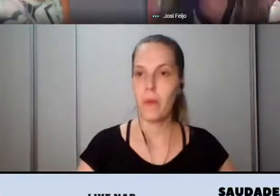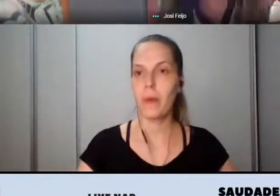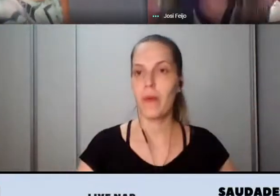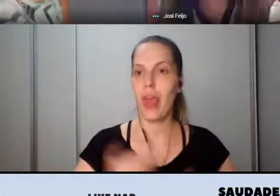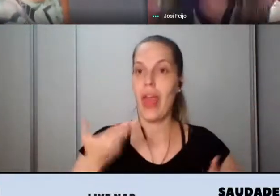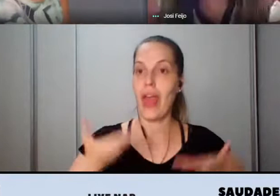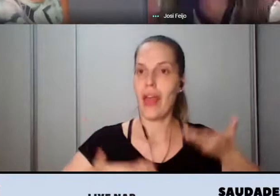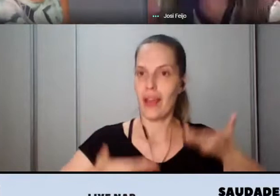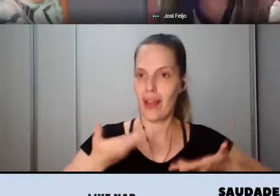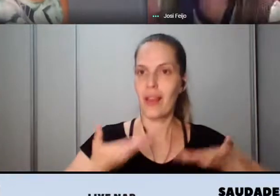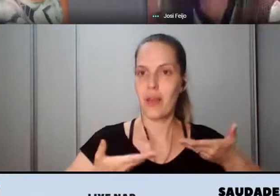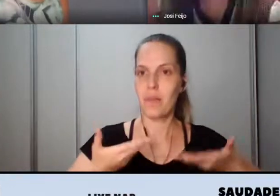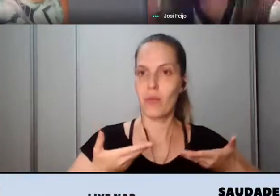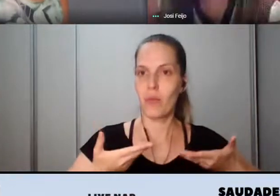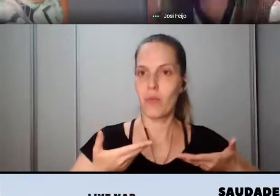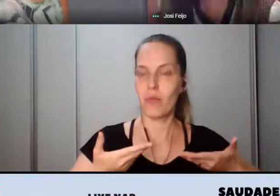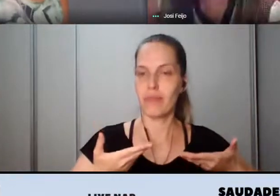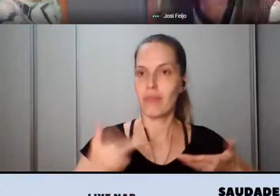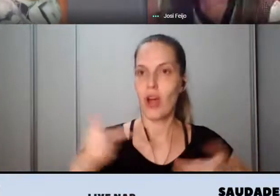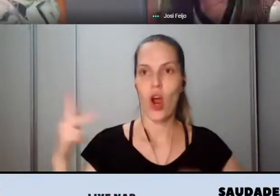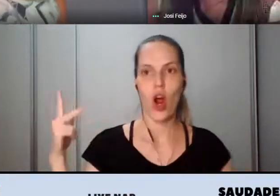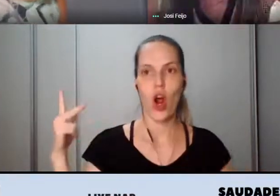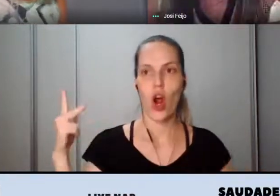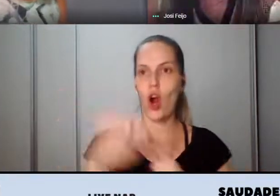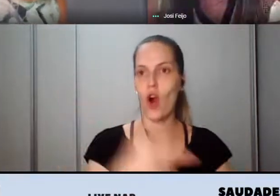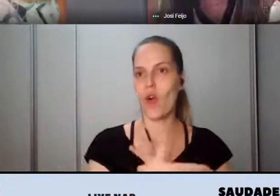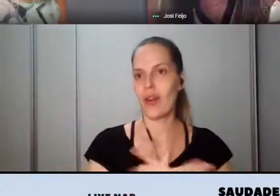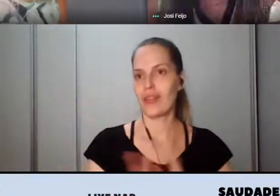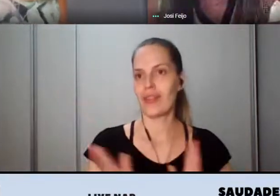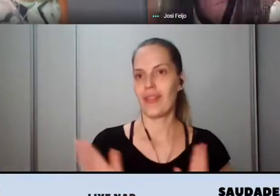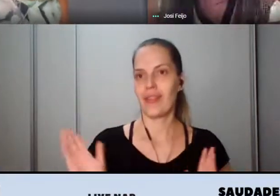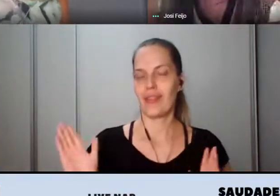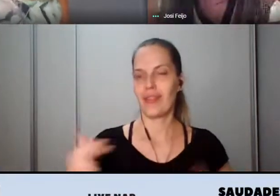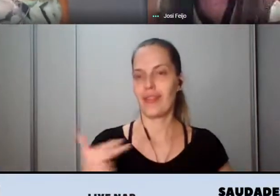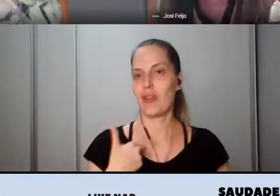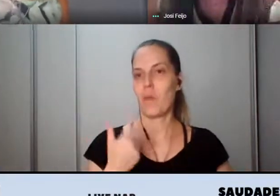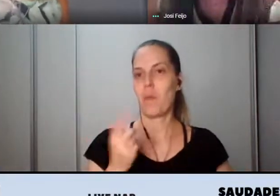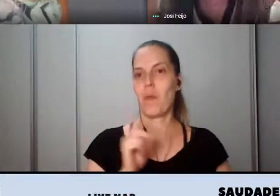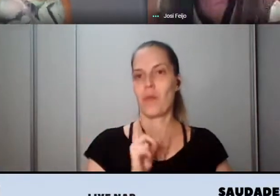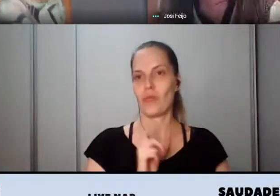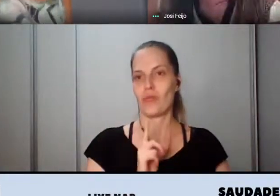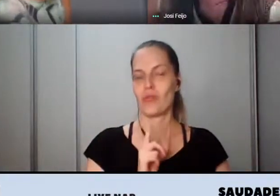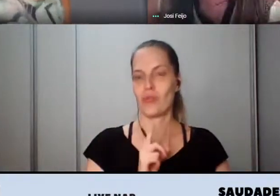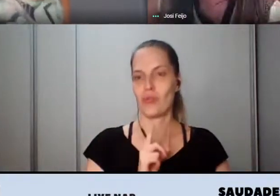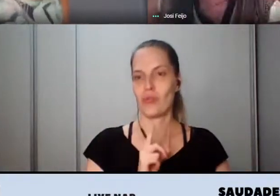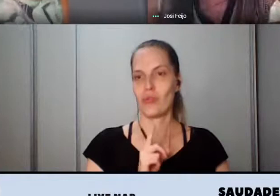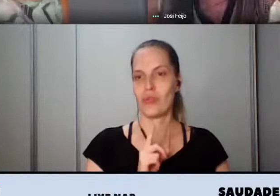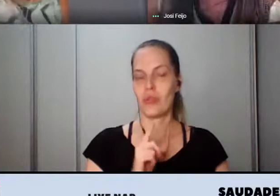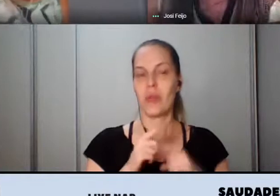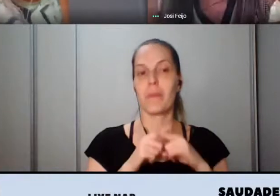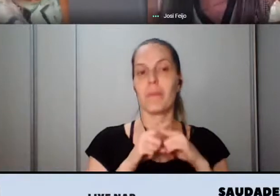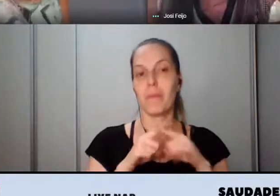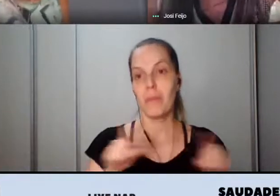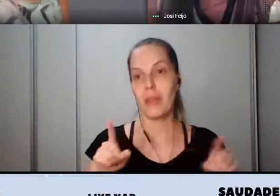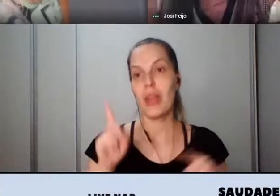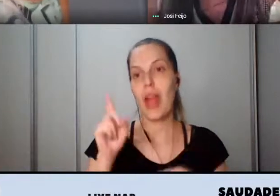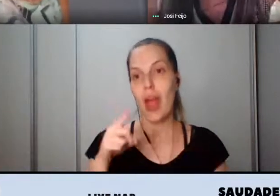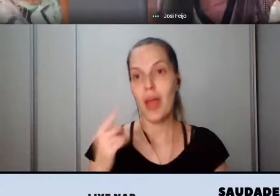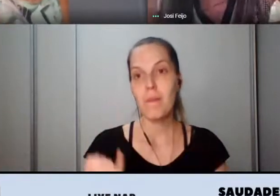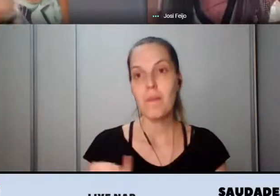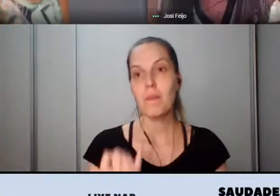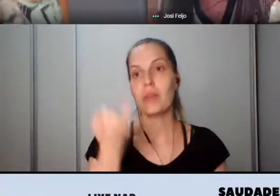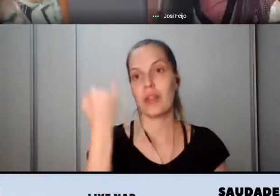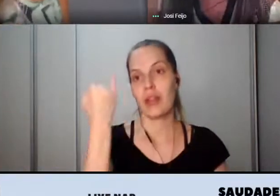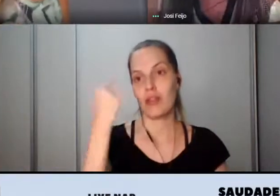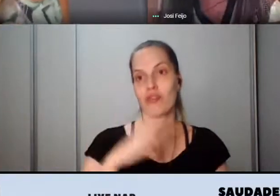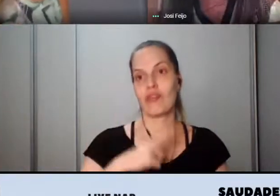saudável, também nos foram restritas. Mas a importância delas existirem, acho que é um